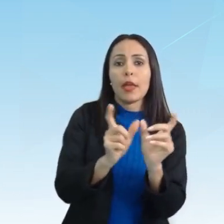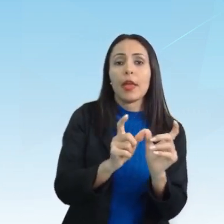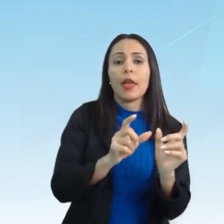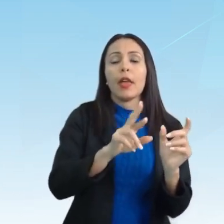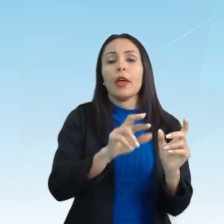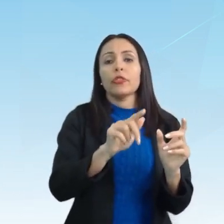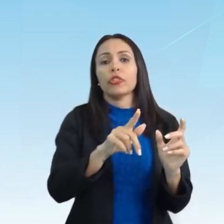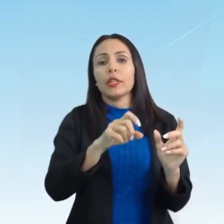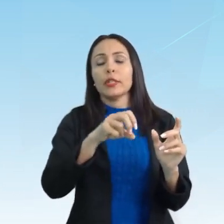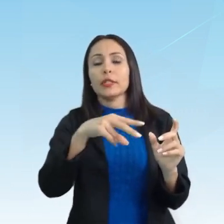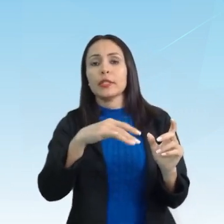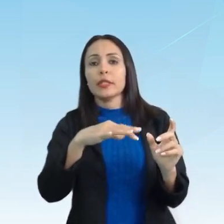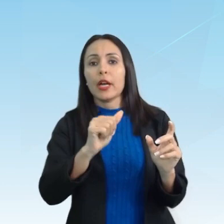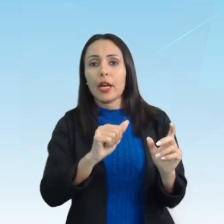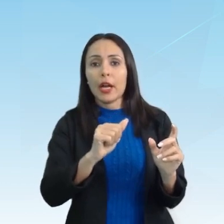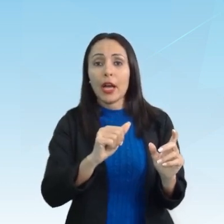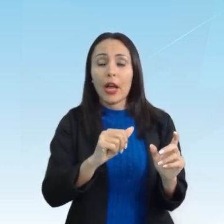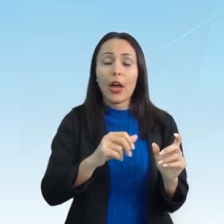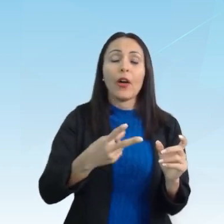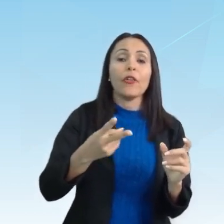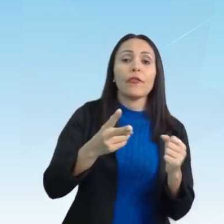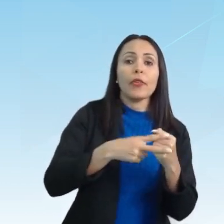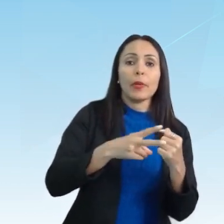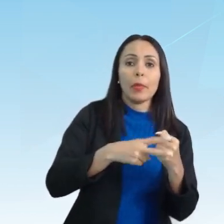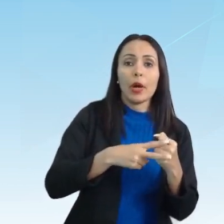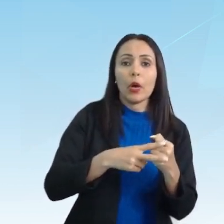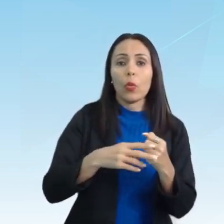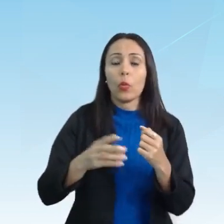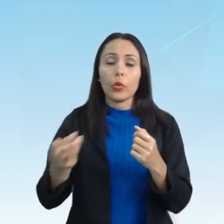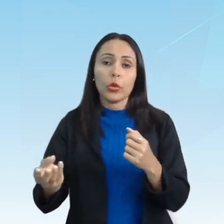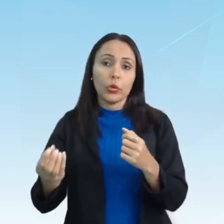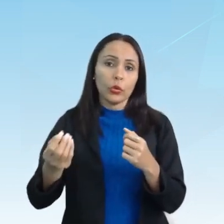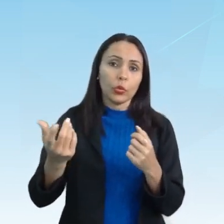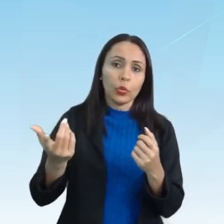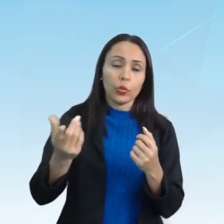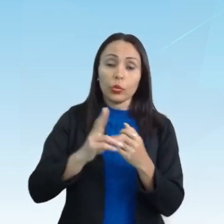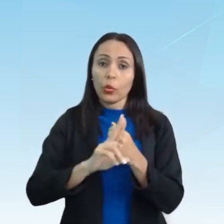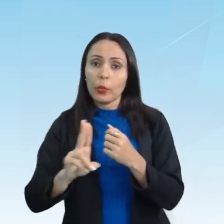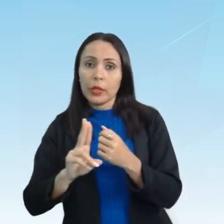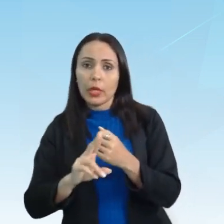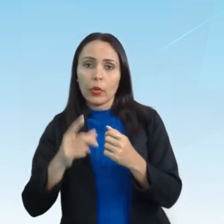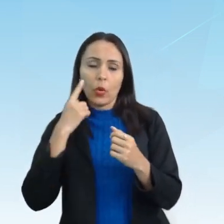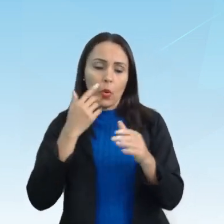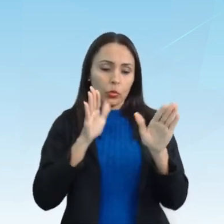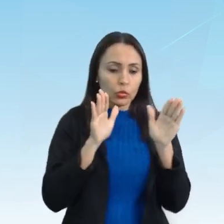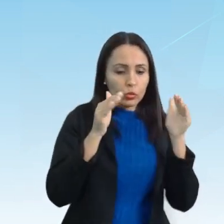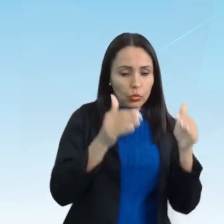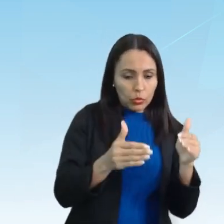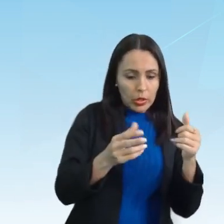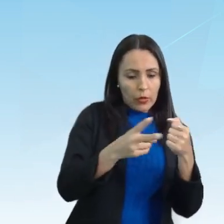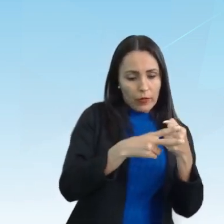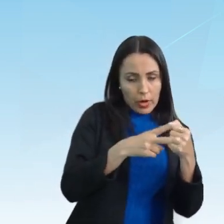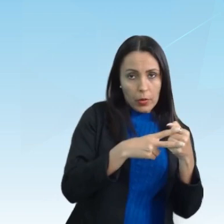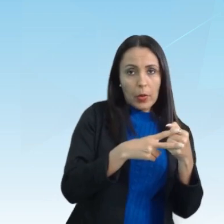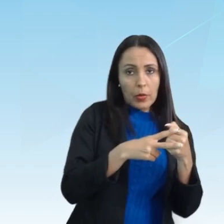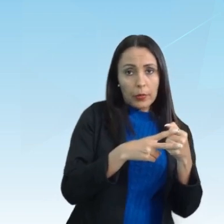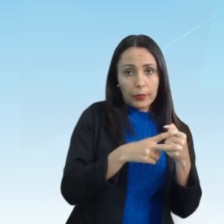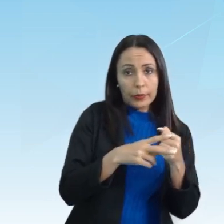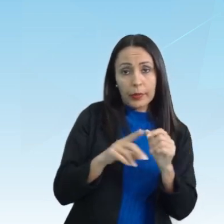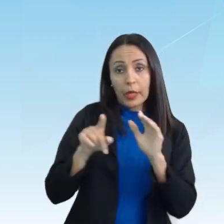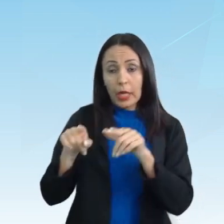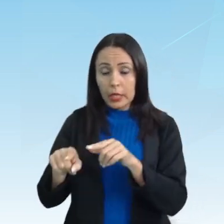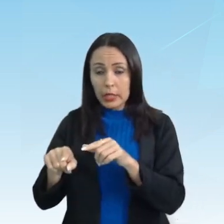há regência nominal. A regência verbal, o núcleo do estudo, é o verbo. A verbal, a nominal é